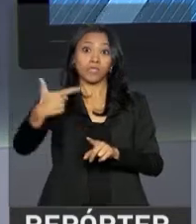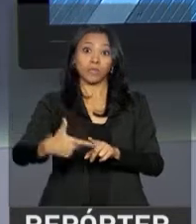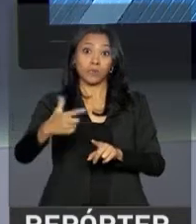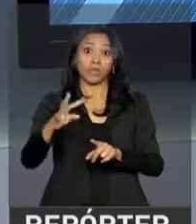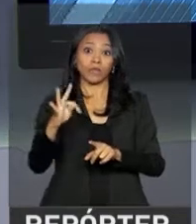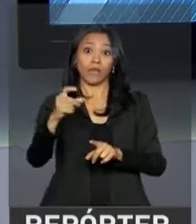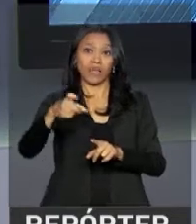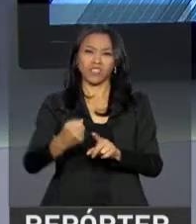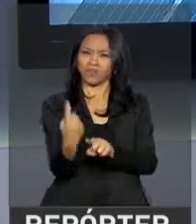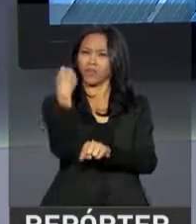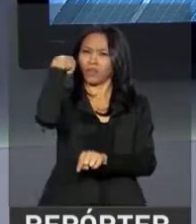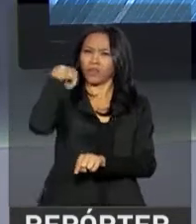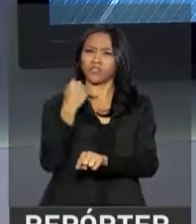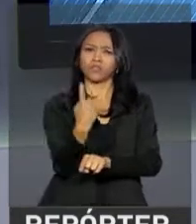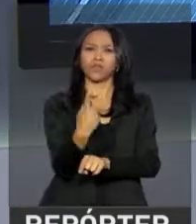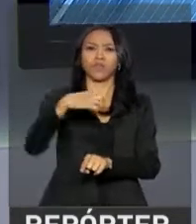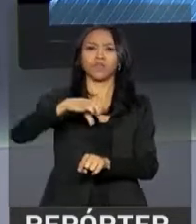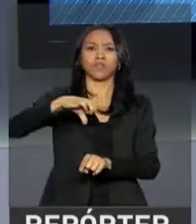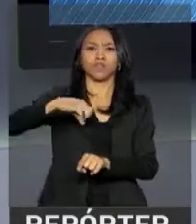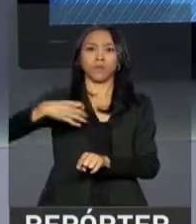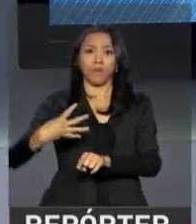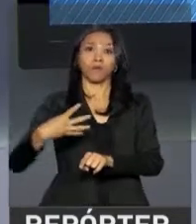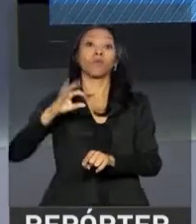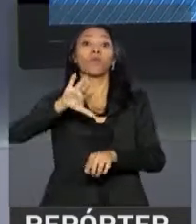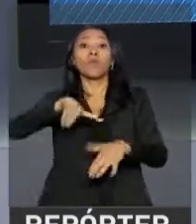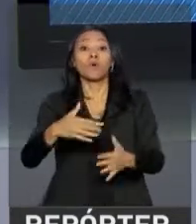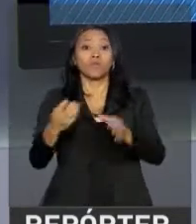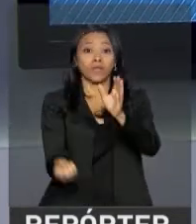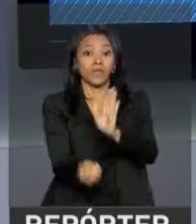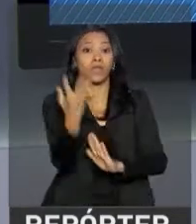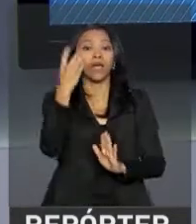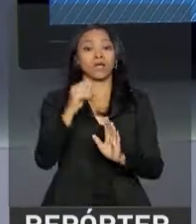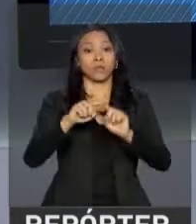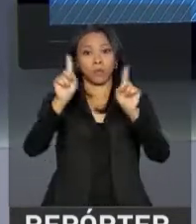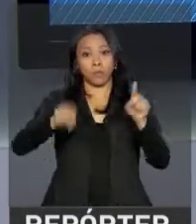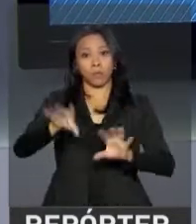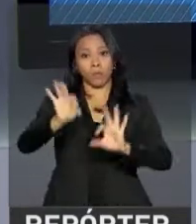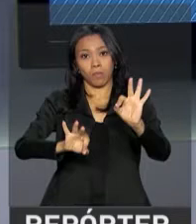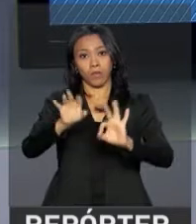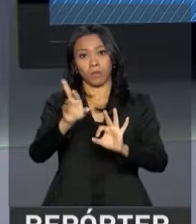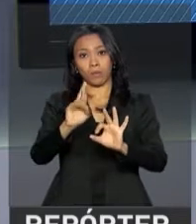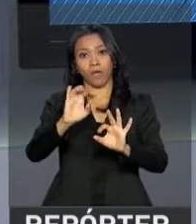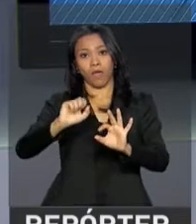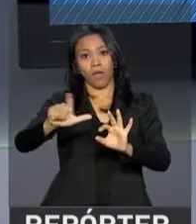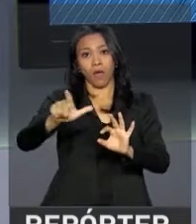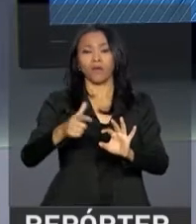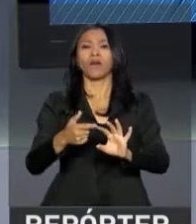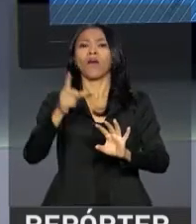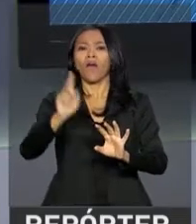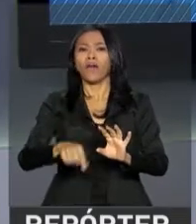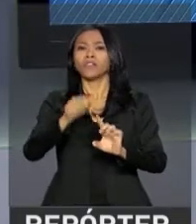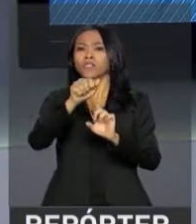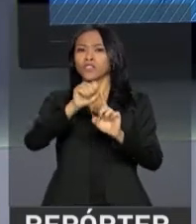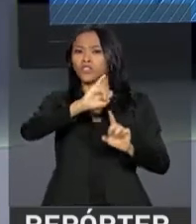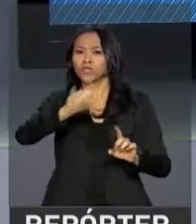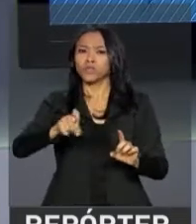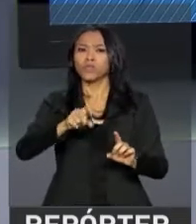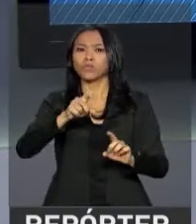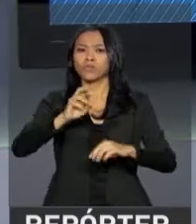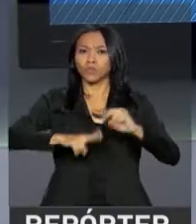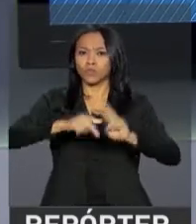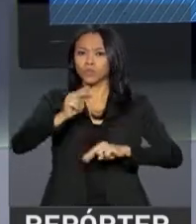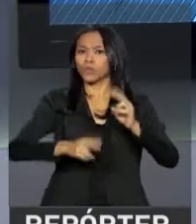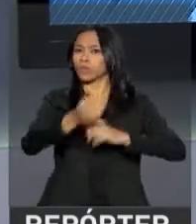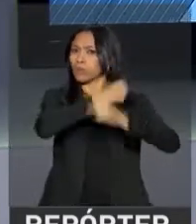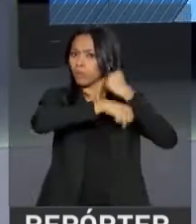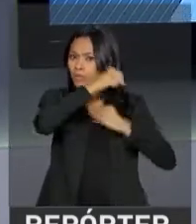1994 quando foi criado o plano real e é a primeira vez desde junho do ano passado que o índice fica dentro da